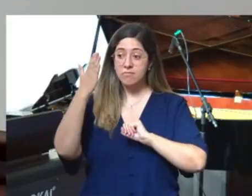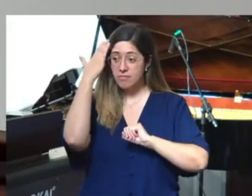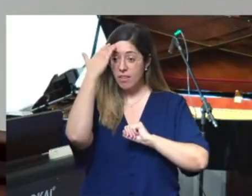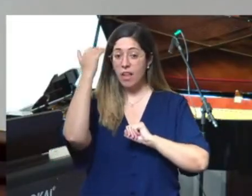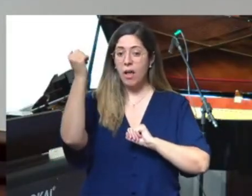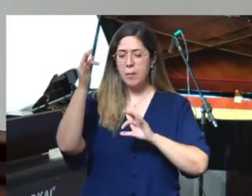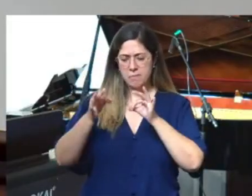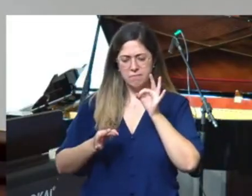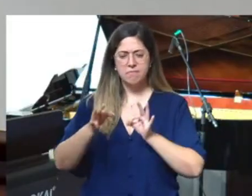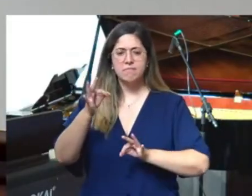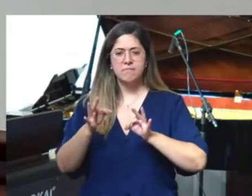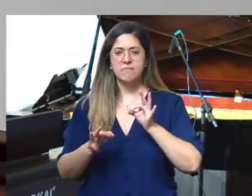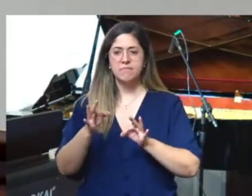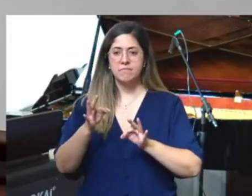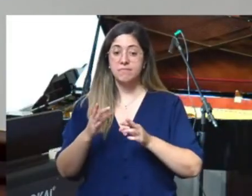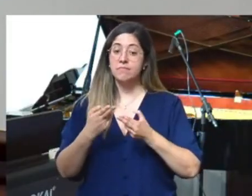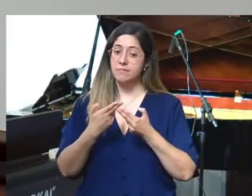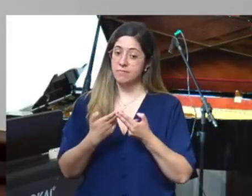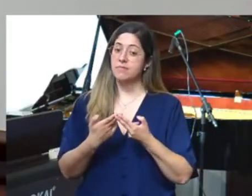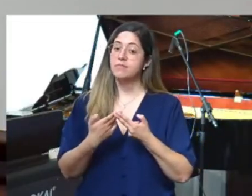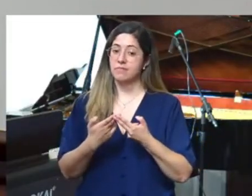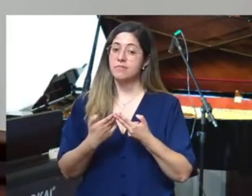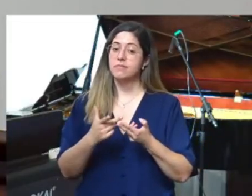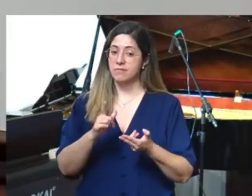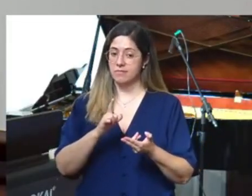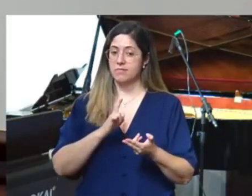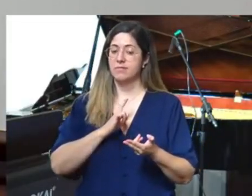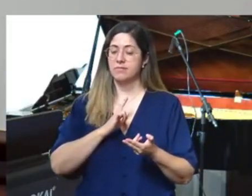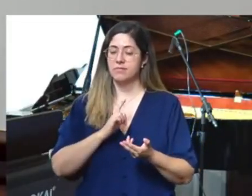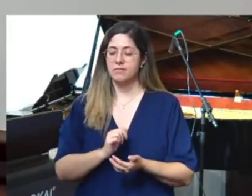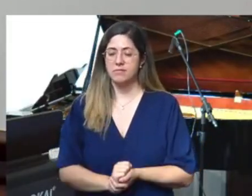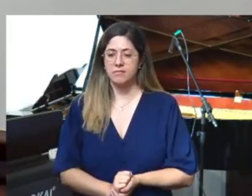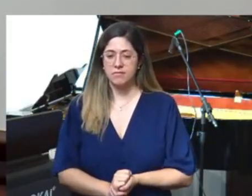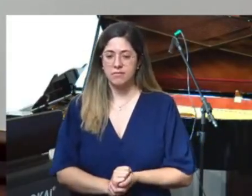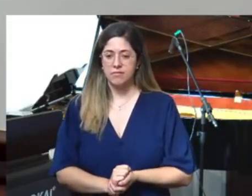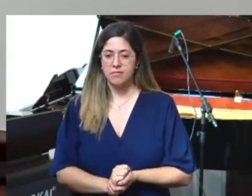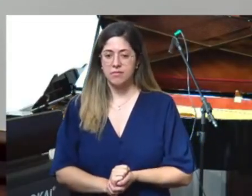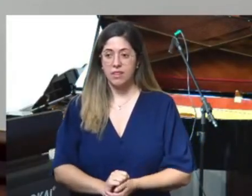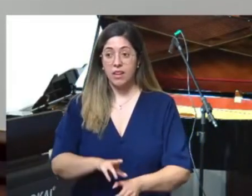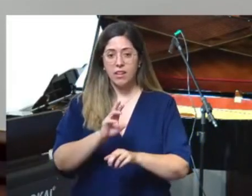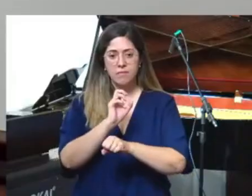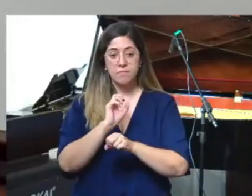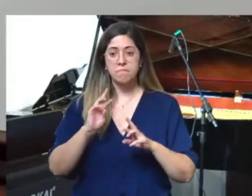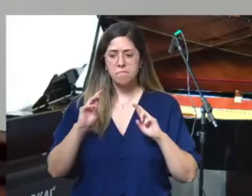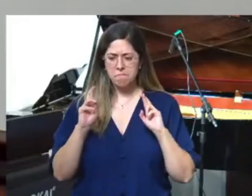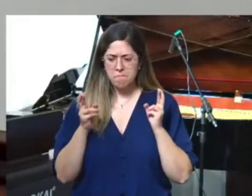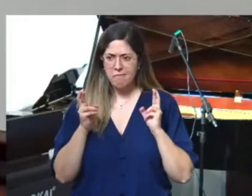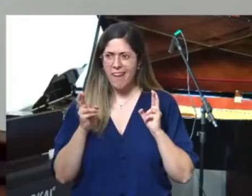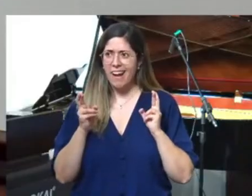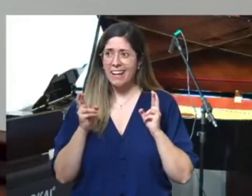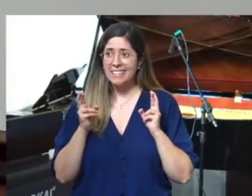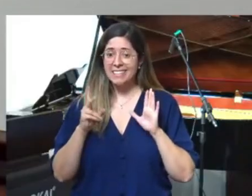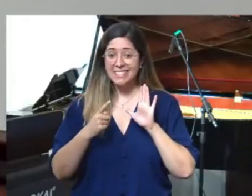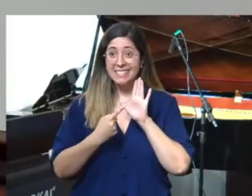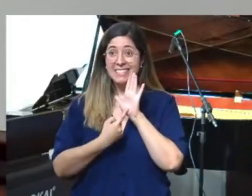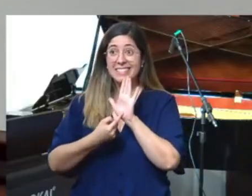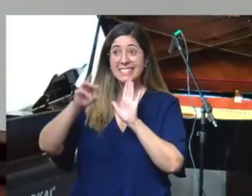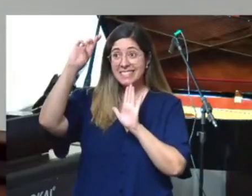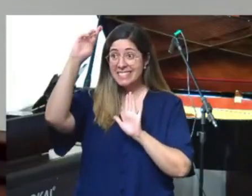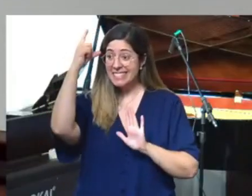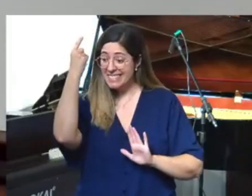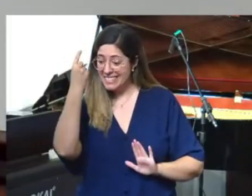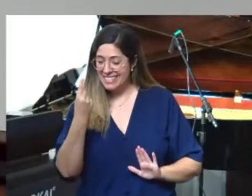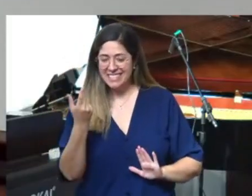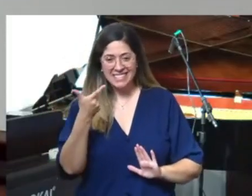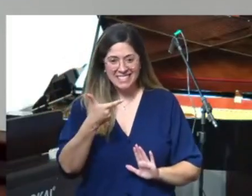sensata, justa e piedosa, aguardando a bendita esperança e a manifestação da